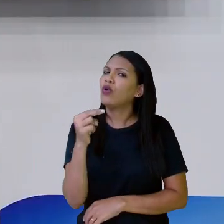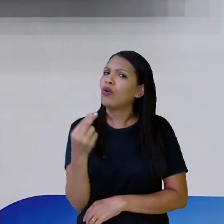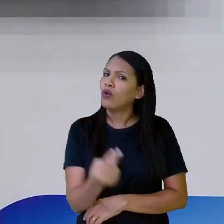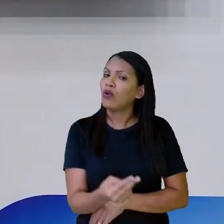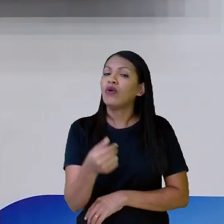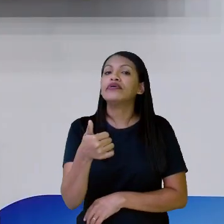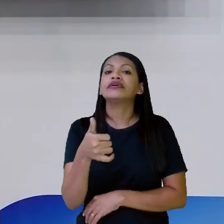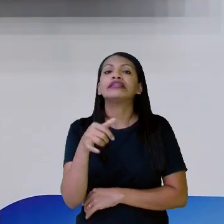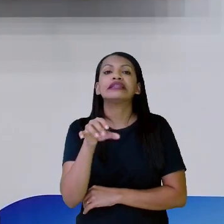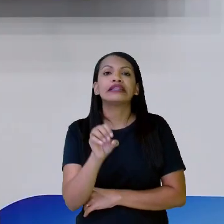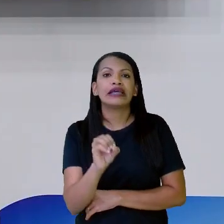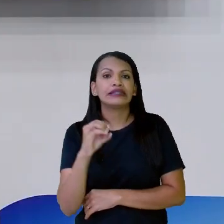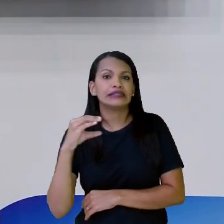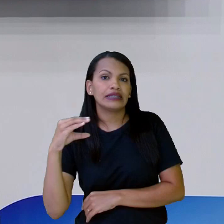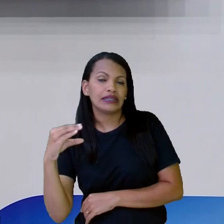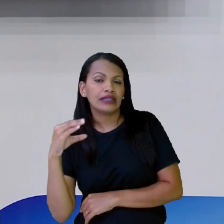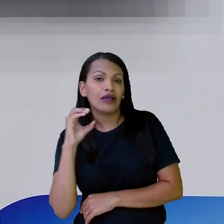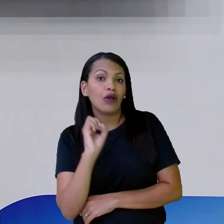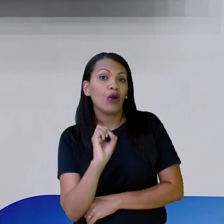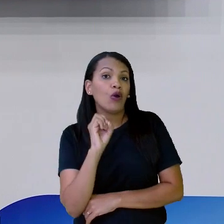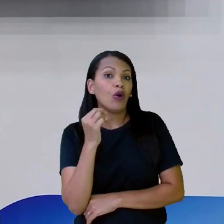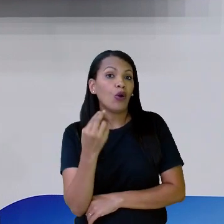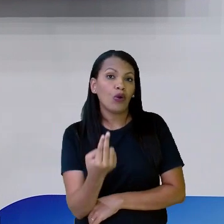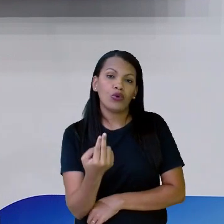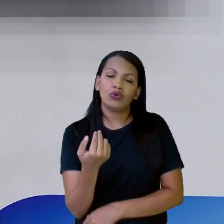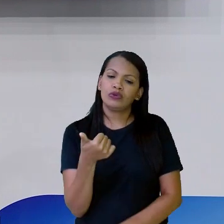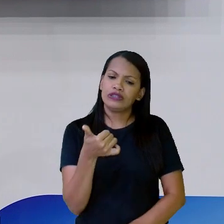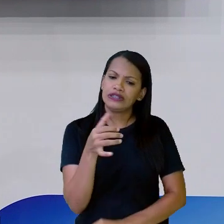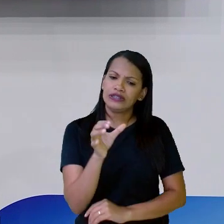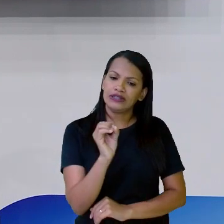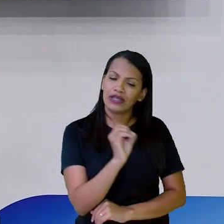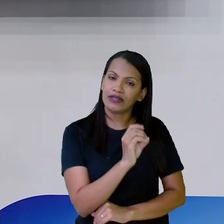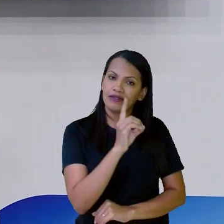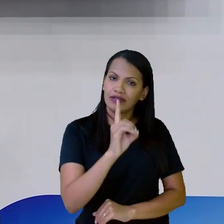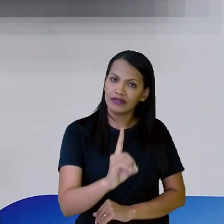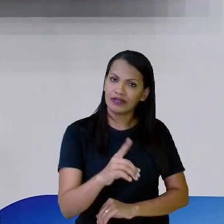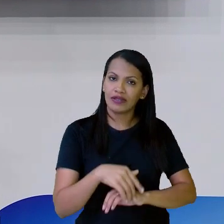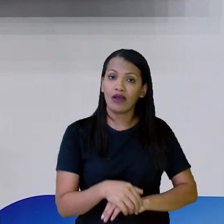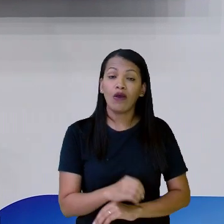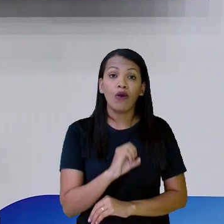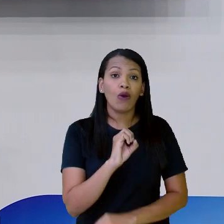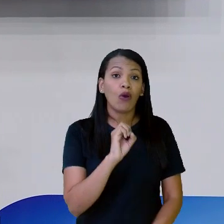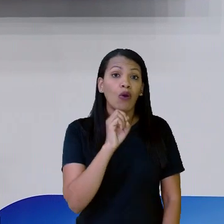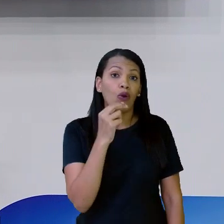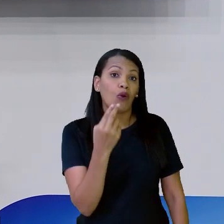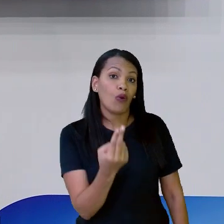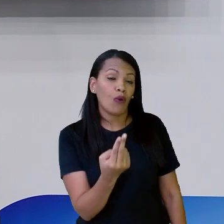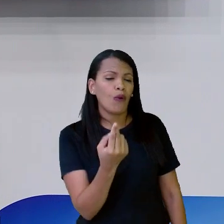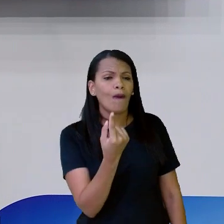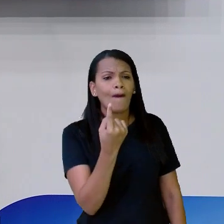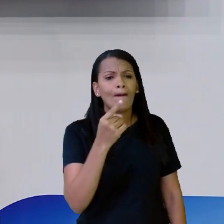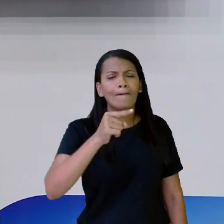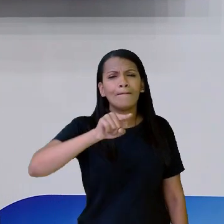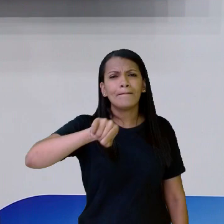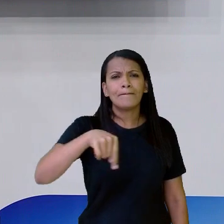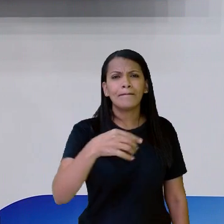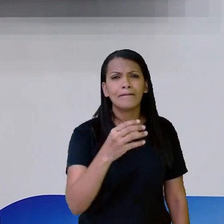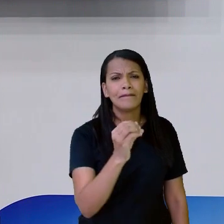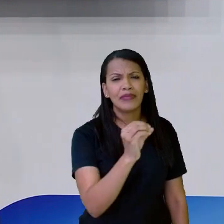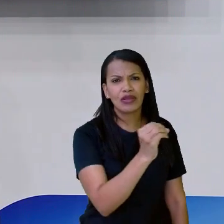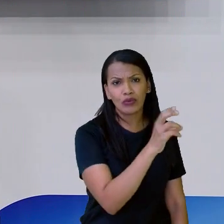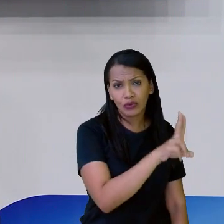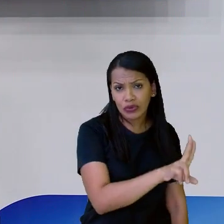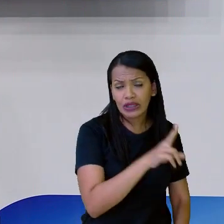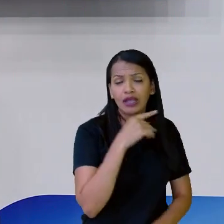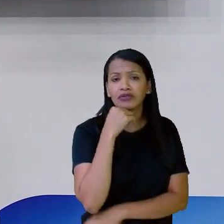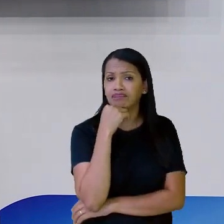ou 100 dezenas. Só isso, ou 1000 unidades. Só. É, minha gente, é só isso mesmo.